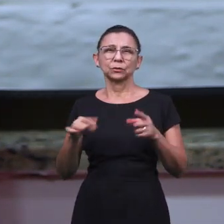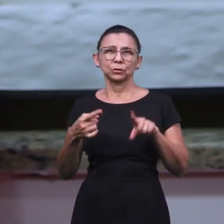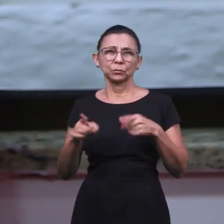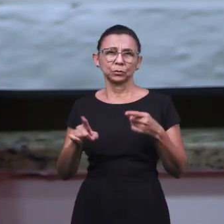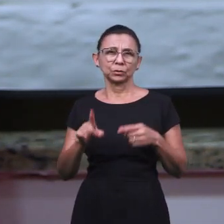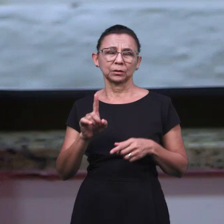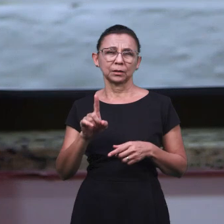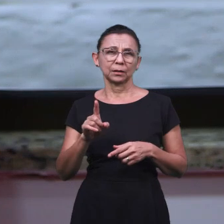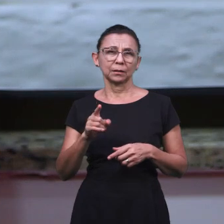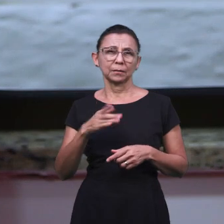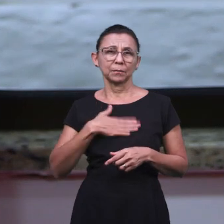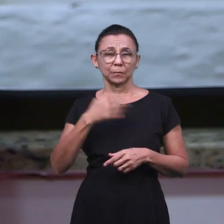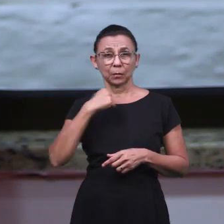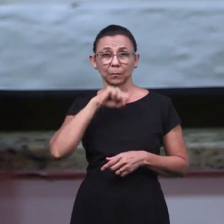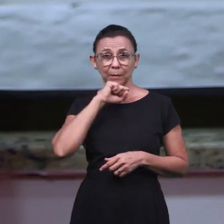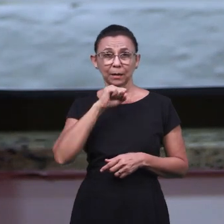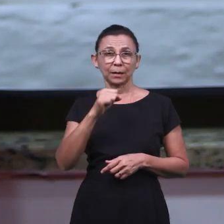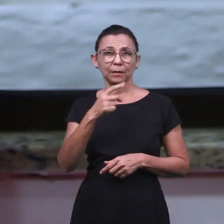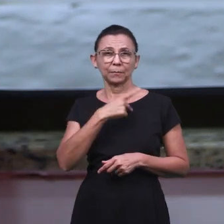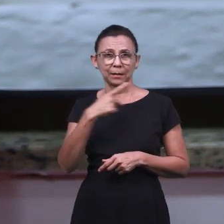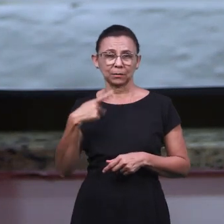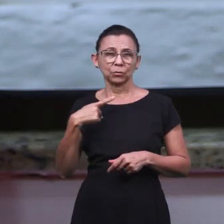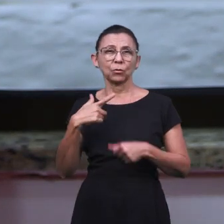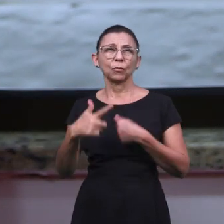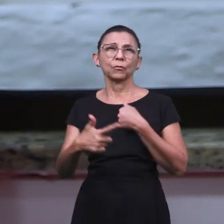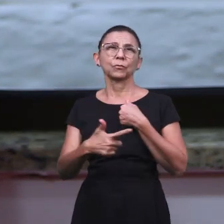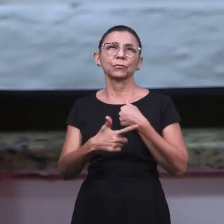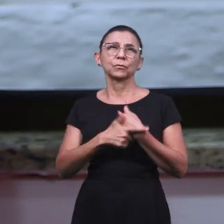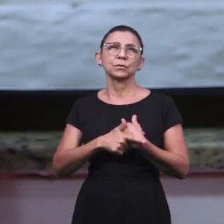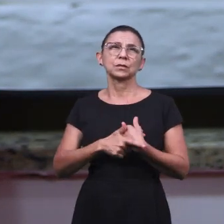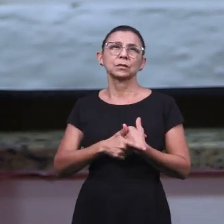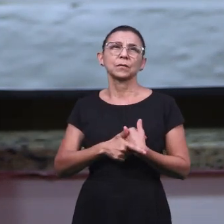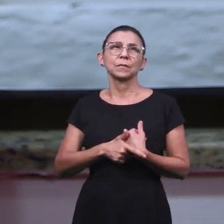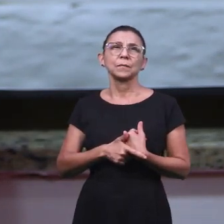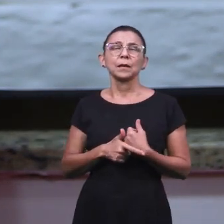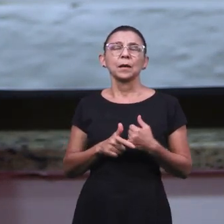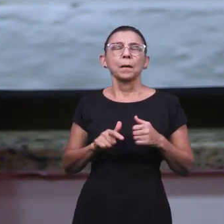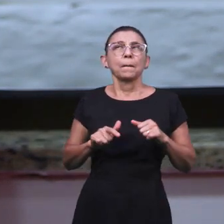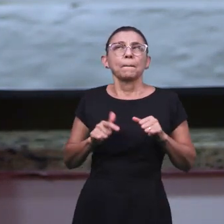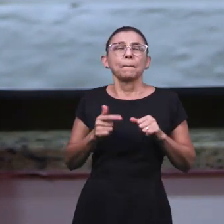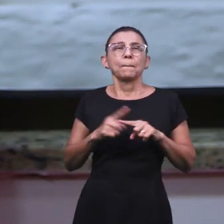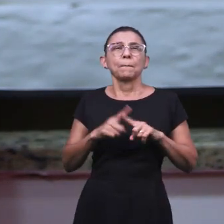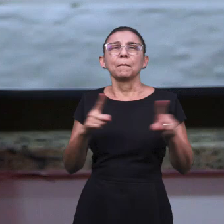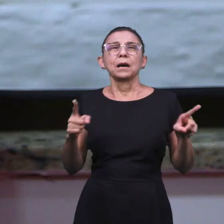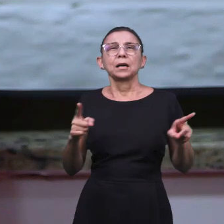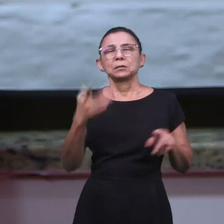Uhum. Então ele gostava, mas nós não sabemos muito assim dele, assim,